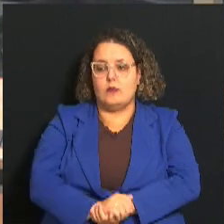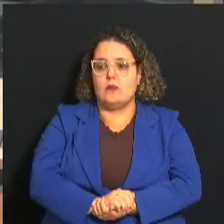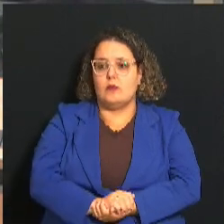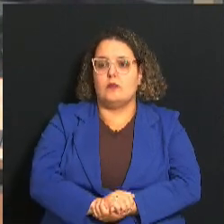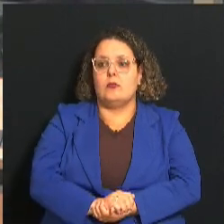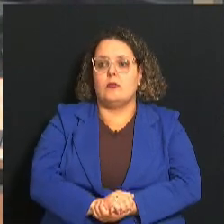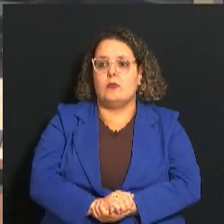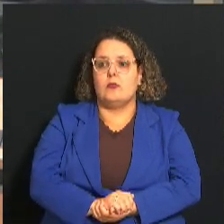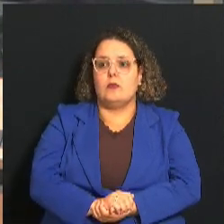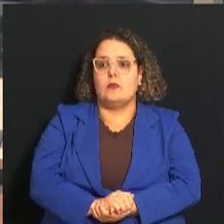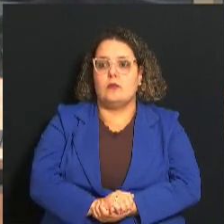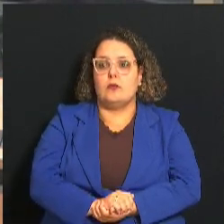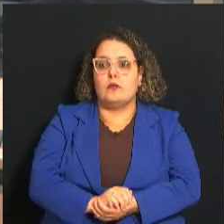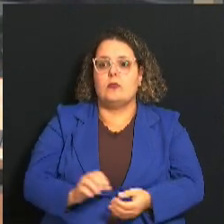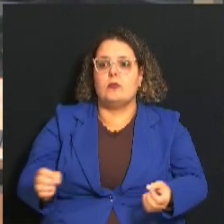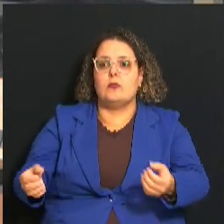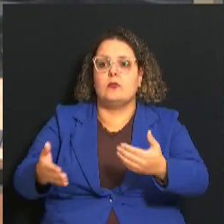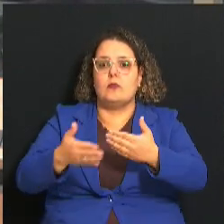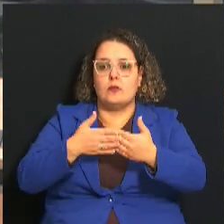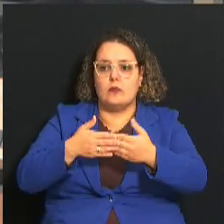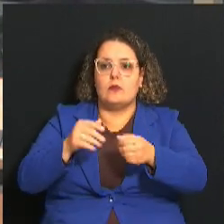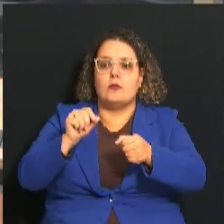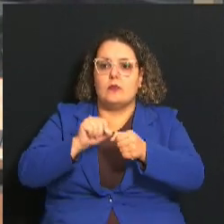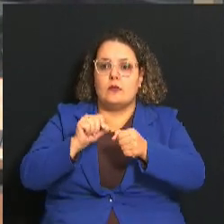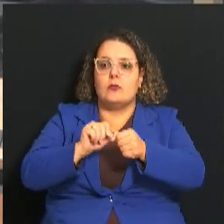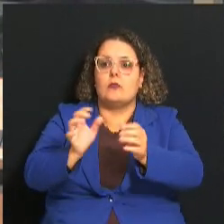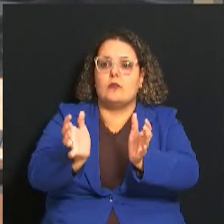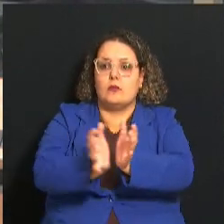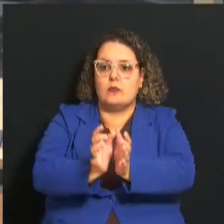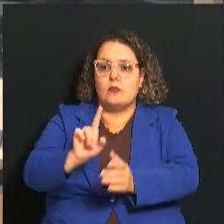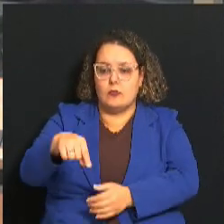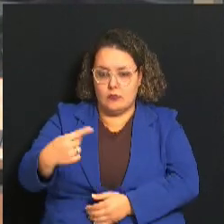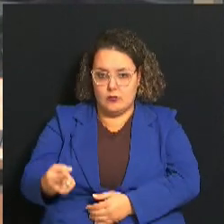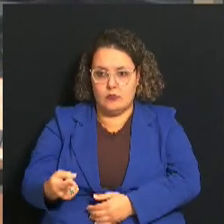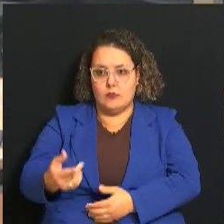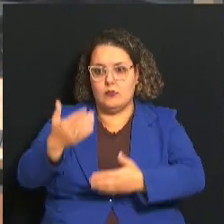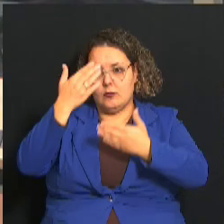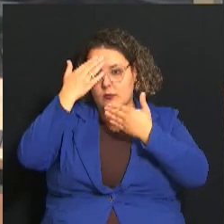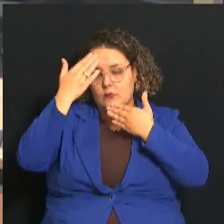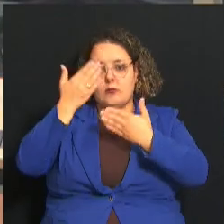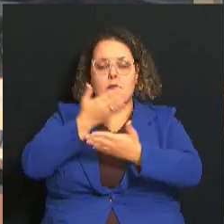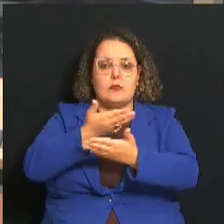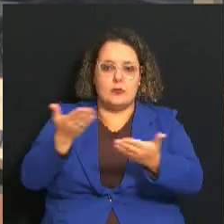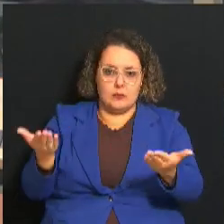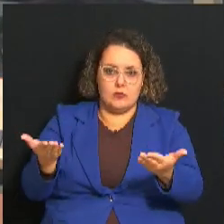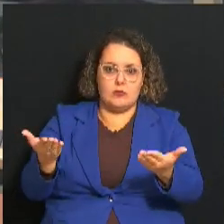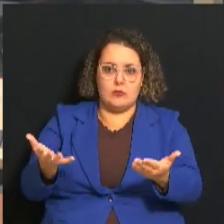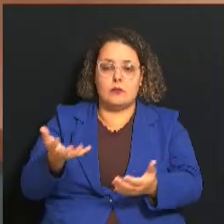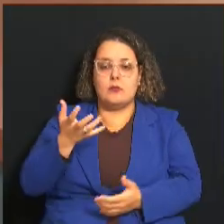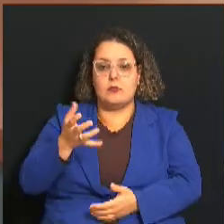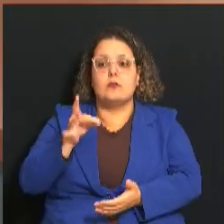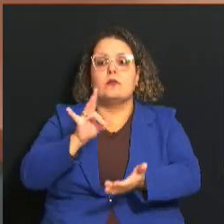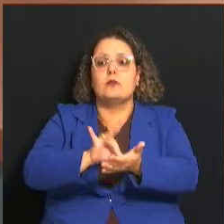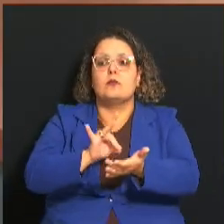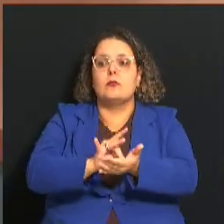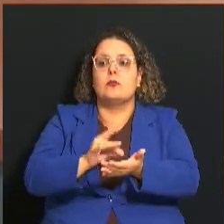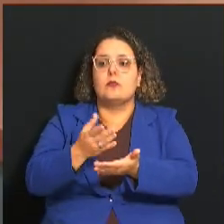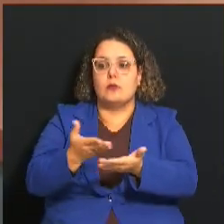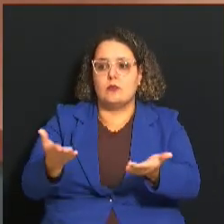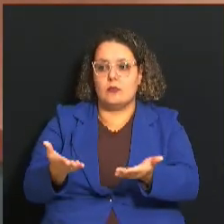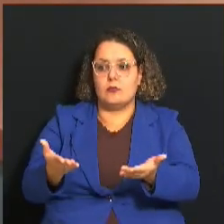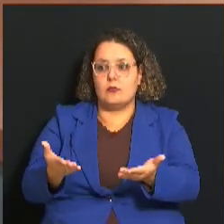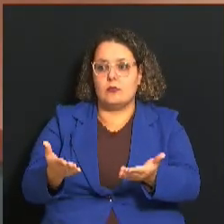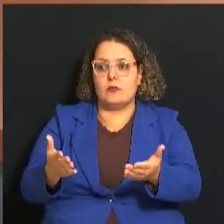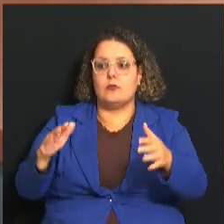gente nós vamos encerrar e nós fazemos essa comissão na sequência. Eu quero agradecer vocês e eu queria de verdade que vocês, assim, com uma salva